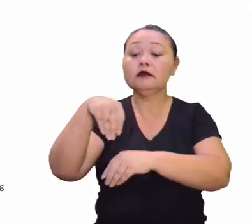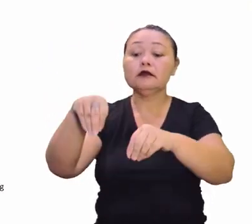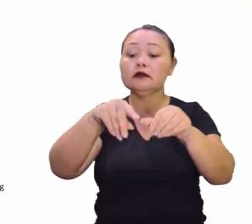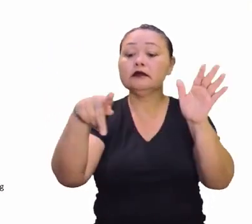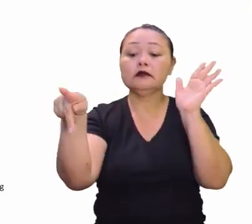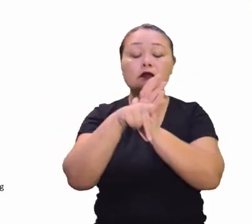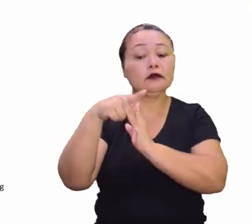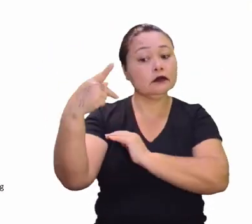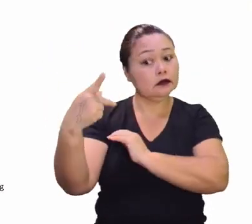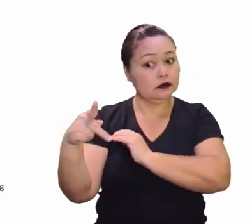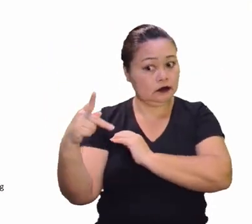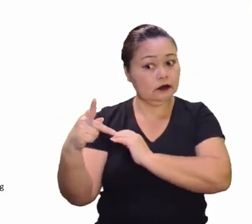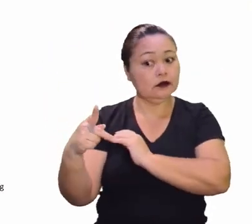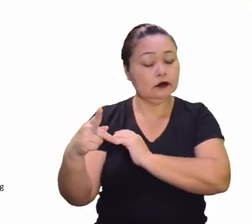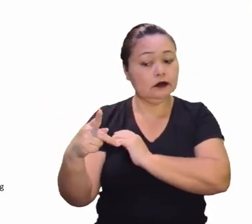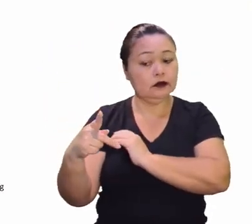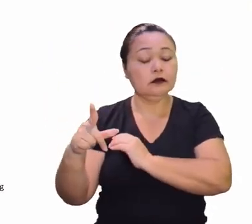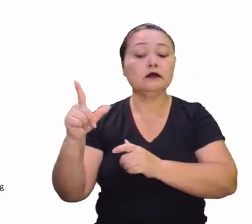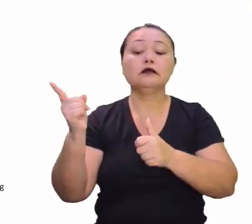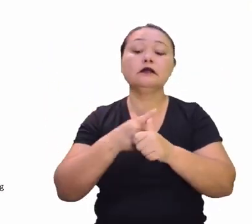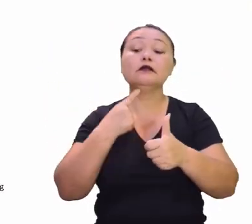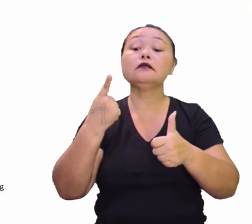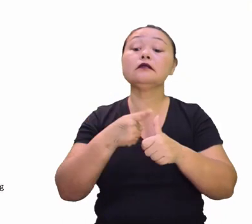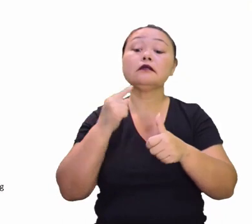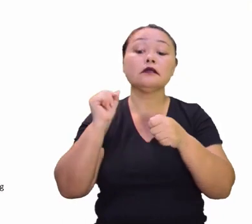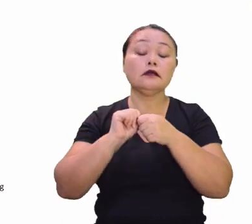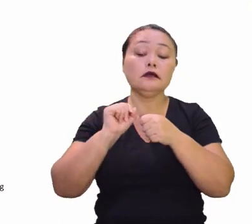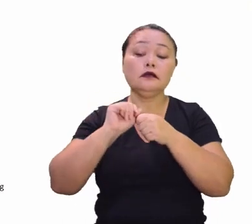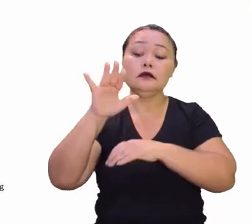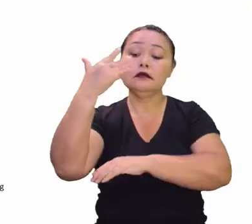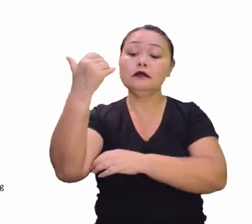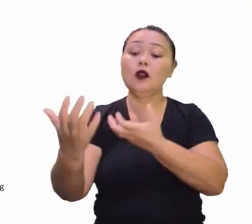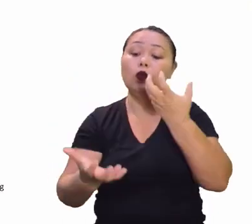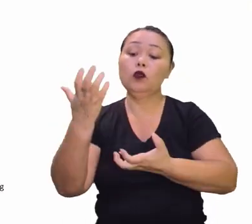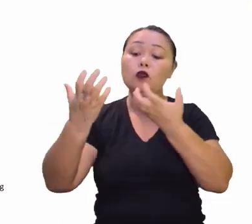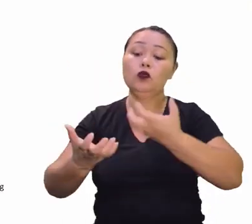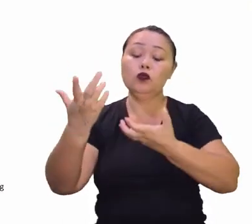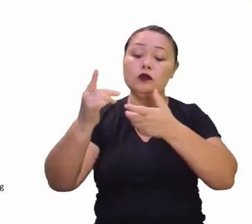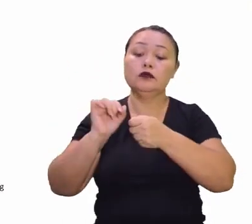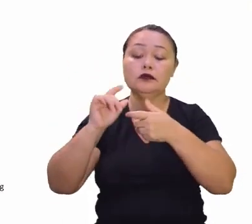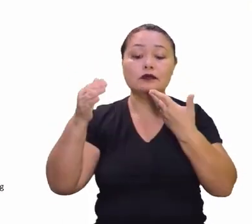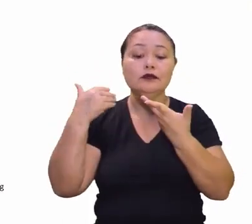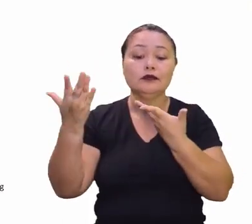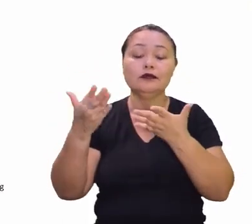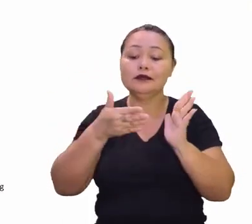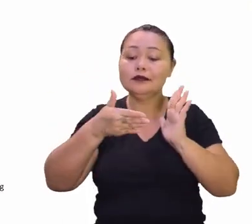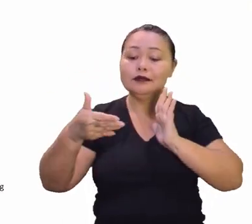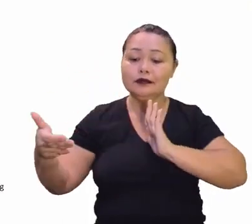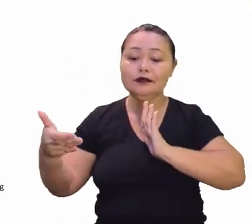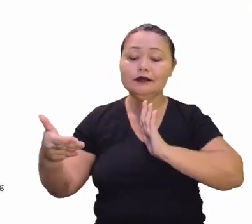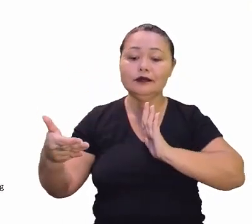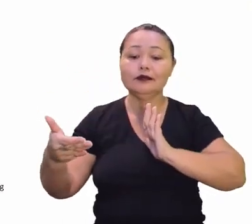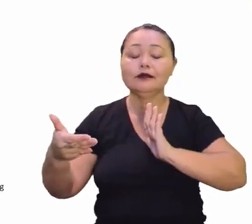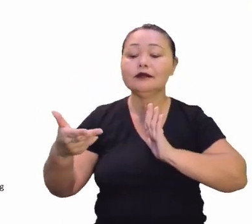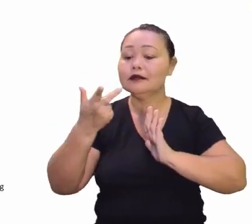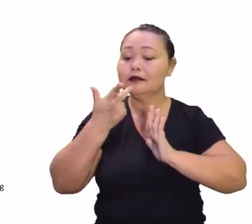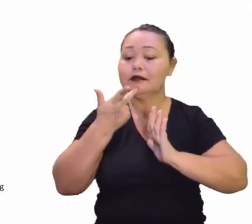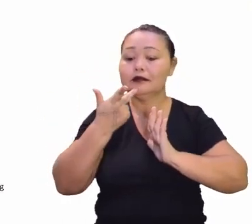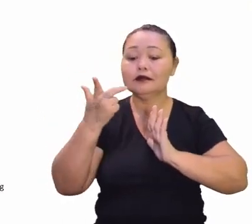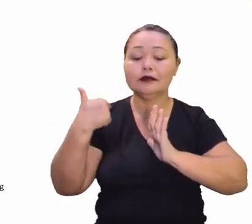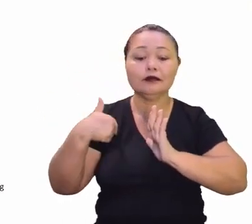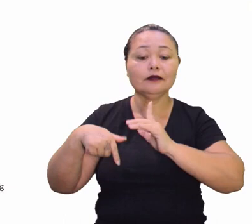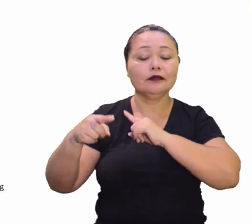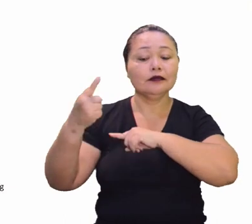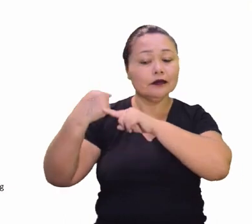terra era dele. Então ele tinha, a primeira coisa que ele tinha que fazer era derrubar e queimar. Olha só, esse período aqui, a gente está